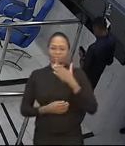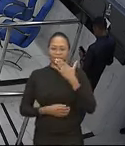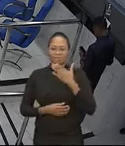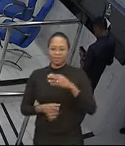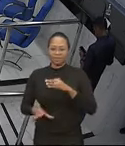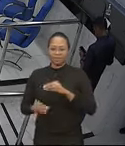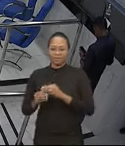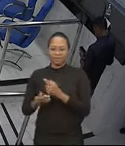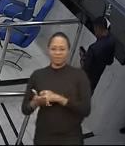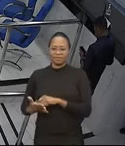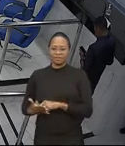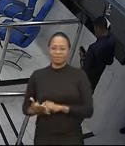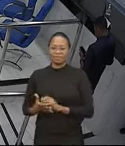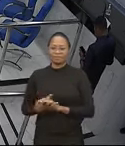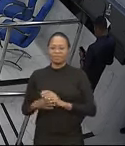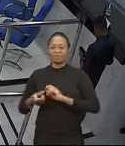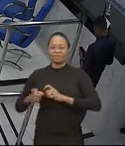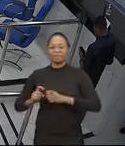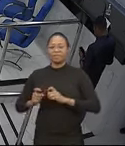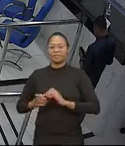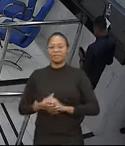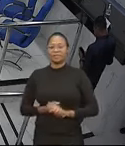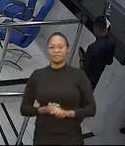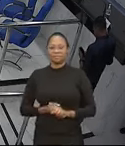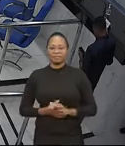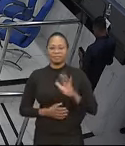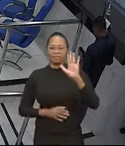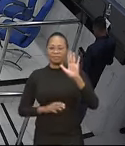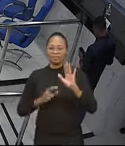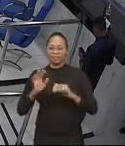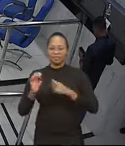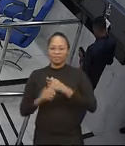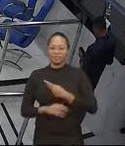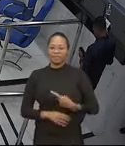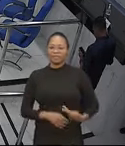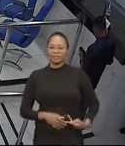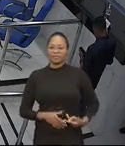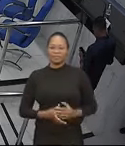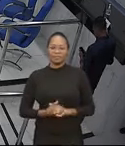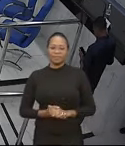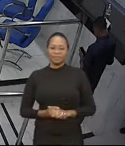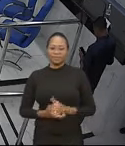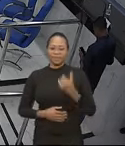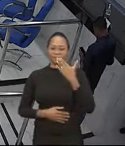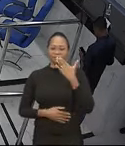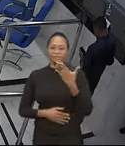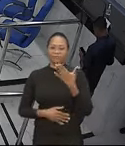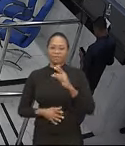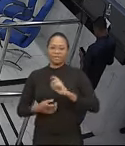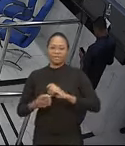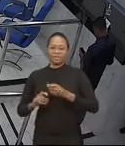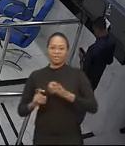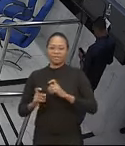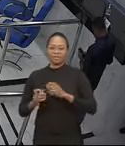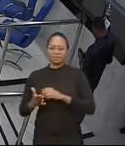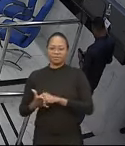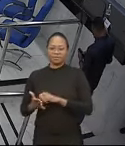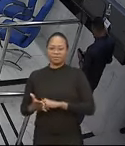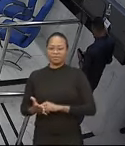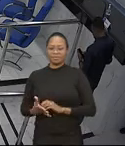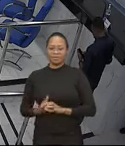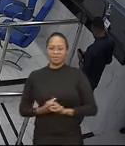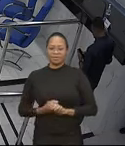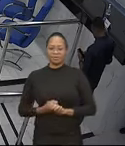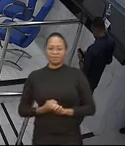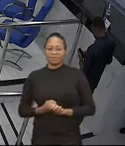indicações. Matérias em discussão. Senhor presidente, também peço a subscrição das duas indicações aí. Subscrição,